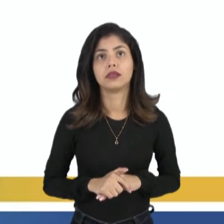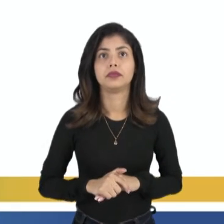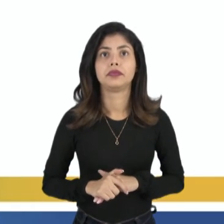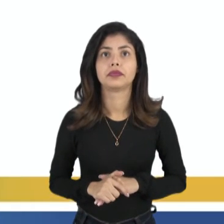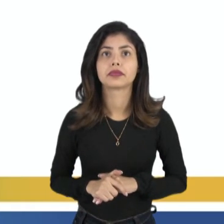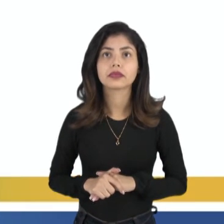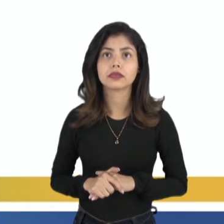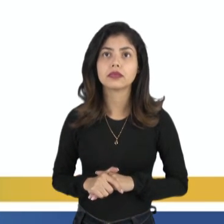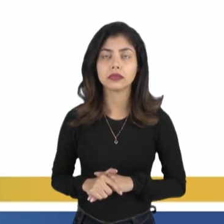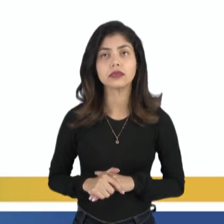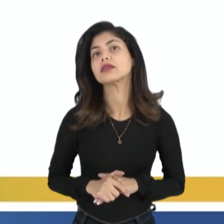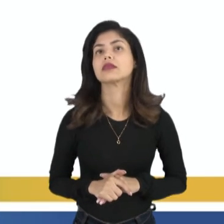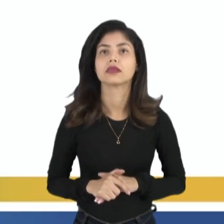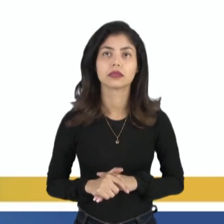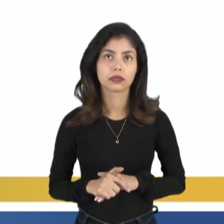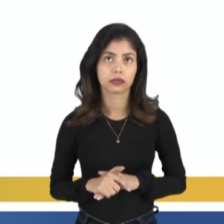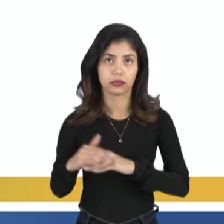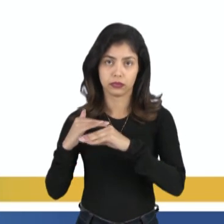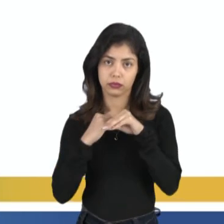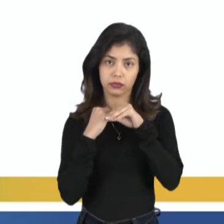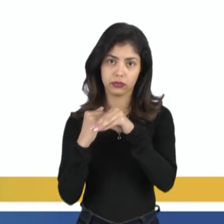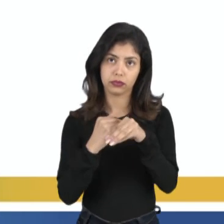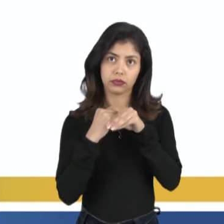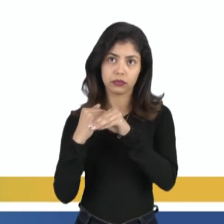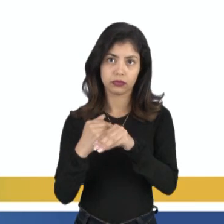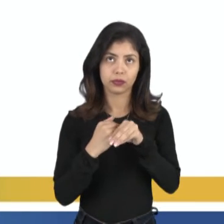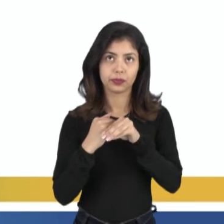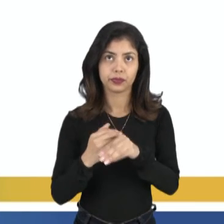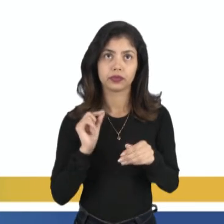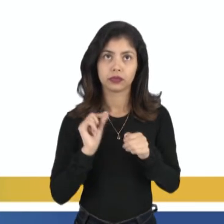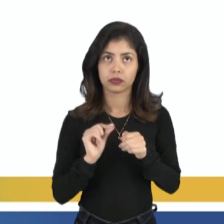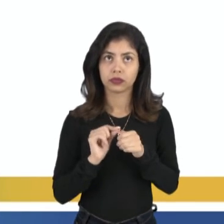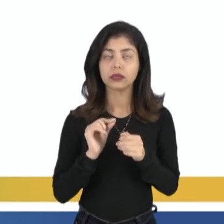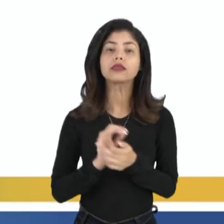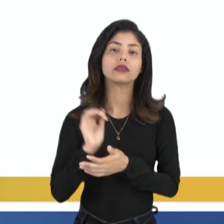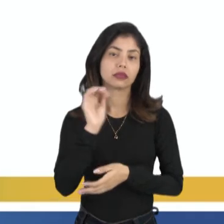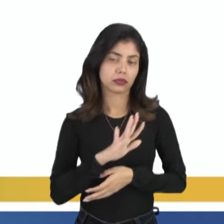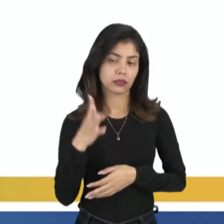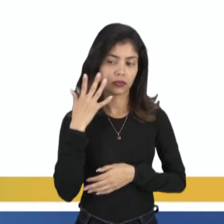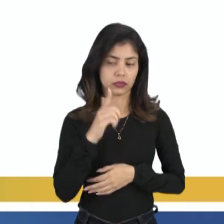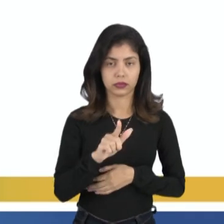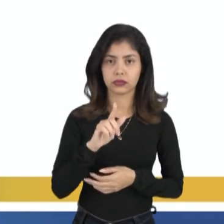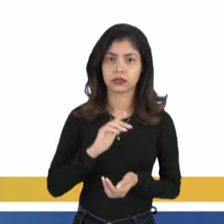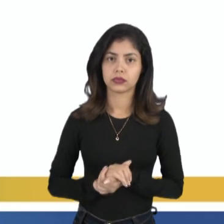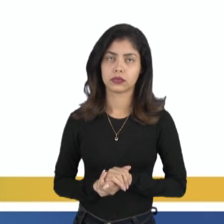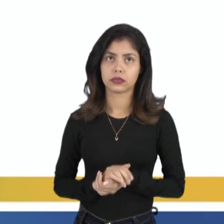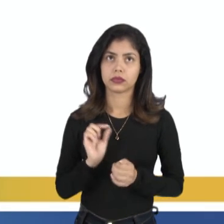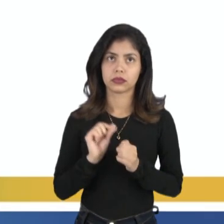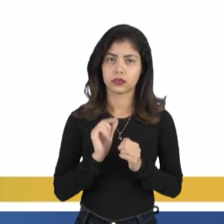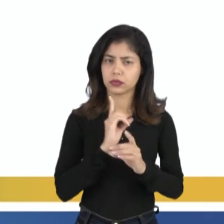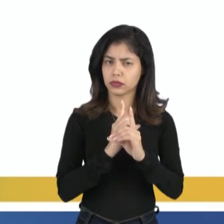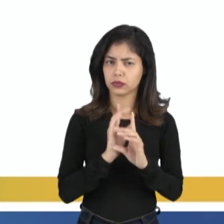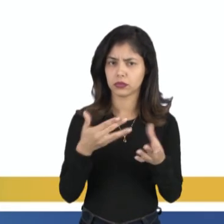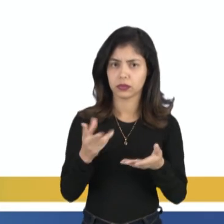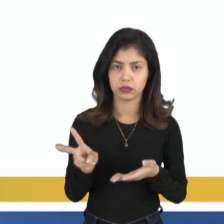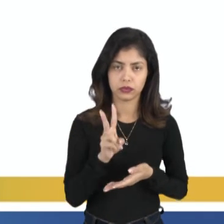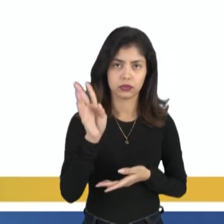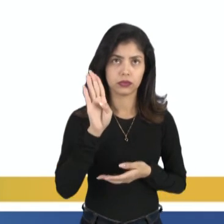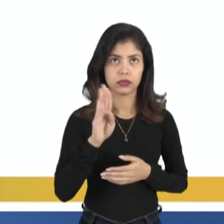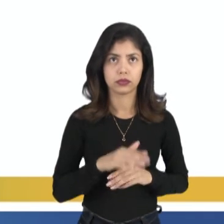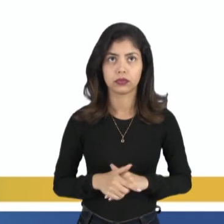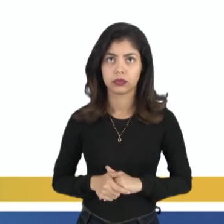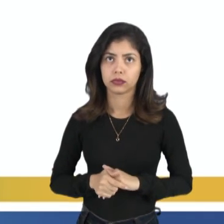aqui, e vamos igualar, e aí fazer aqui uma operação de modo que nós consigamos aí descobrir qual é o valor de